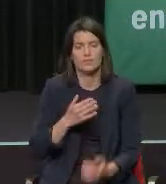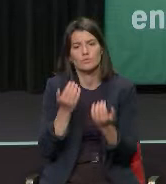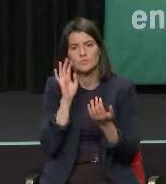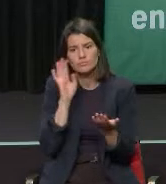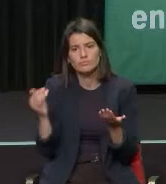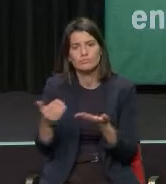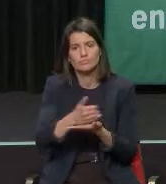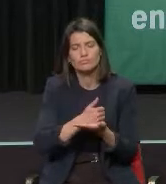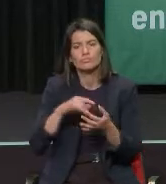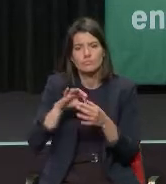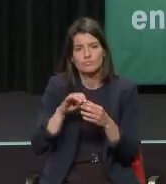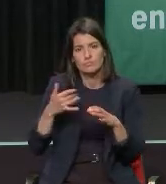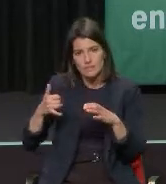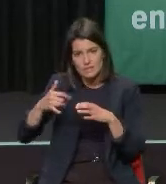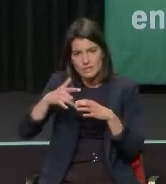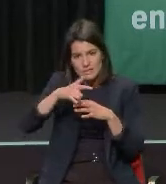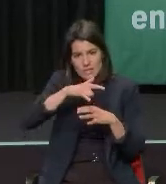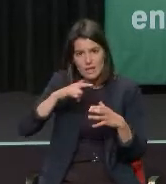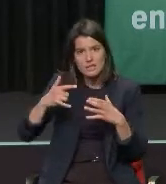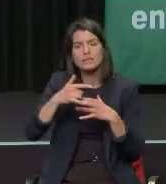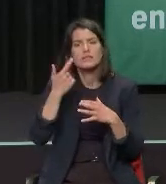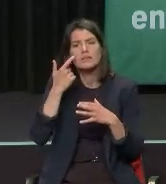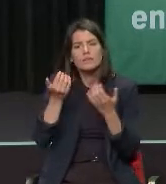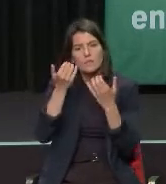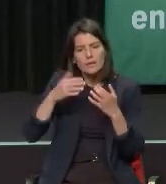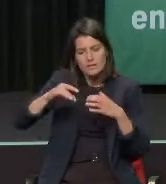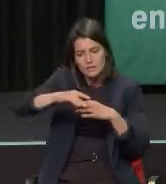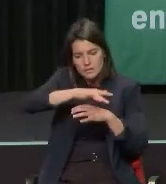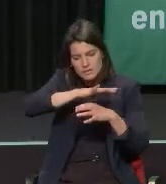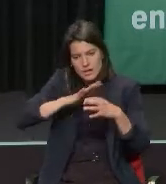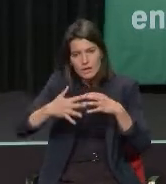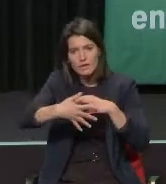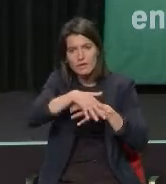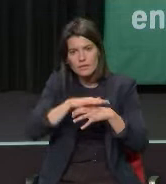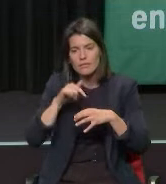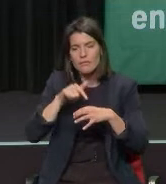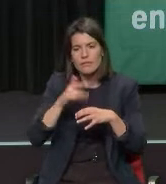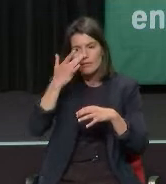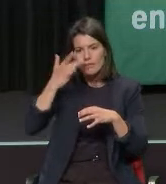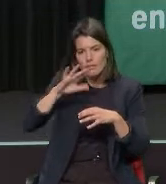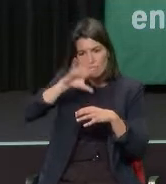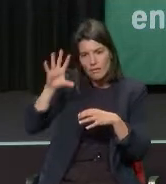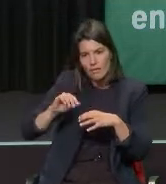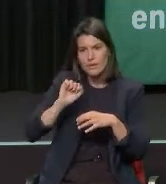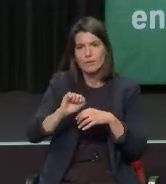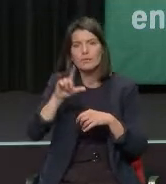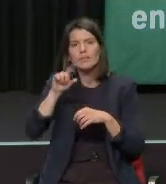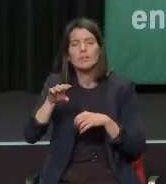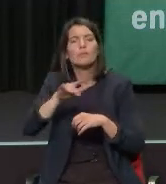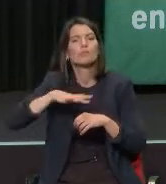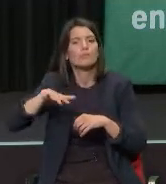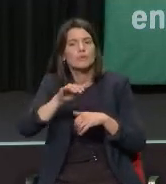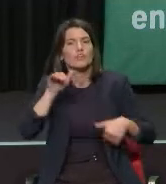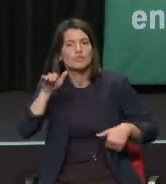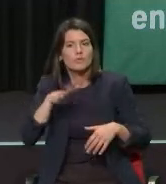usamos dados provenientes desses satélites e selecionamos uma área no